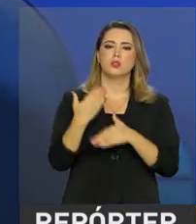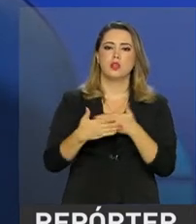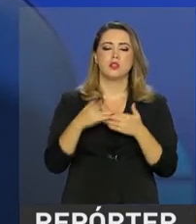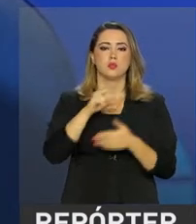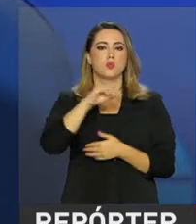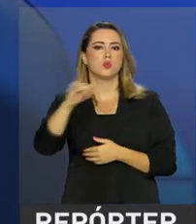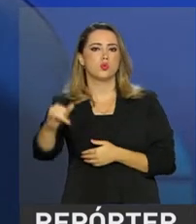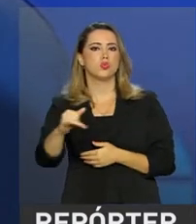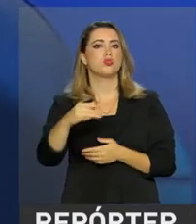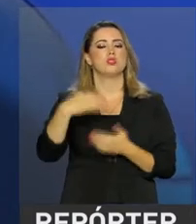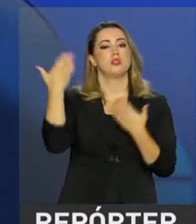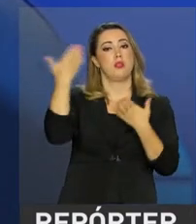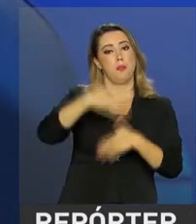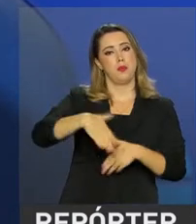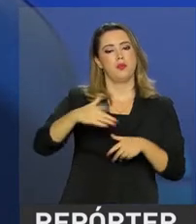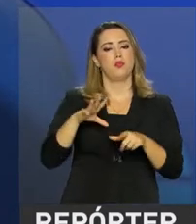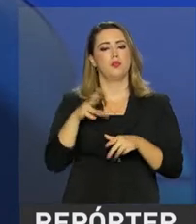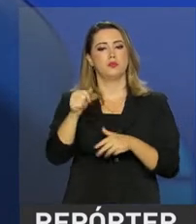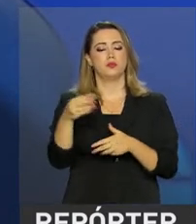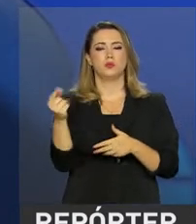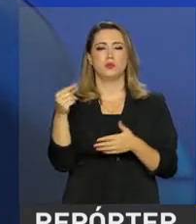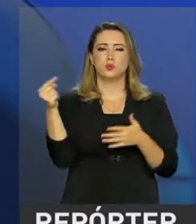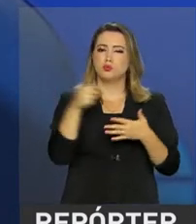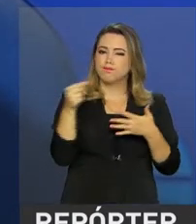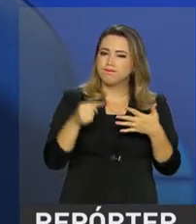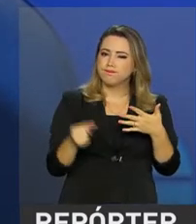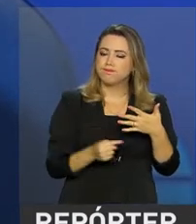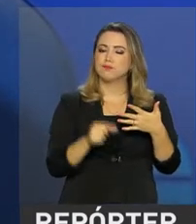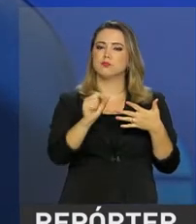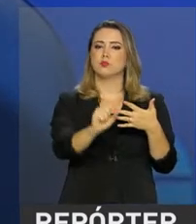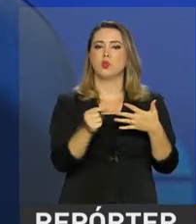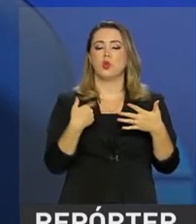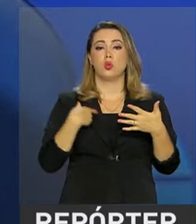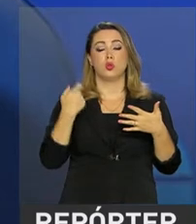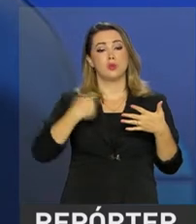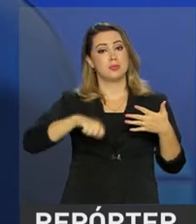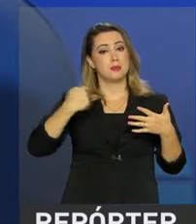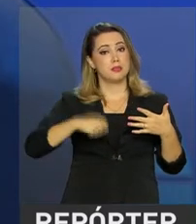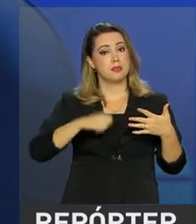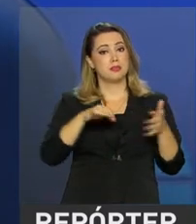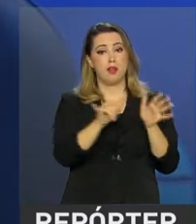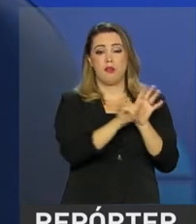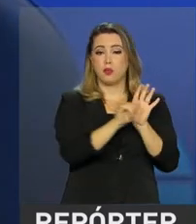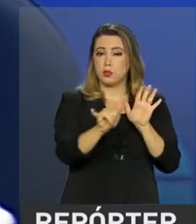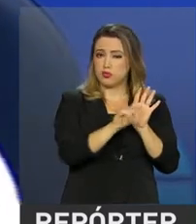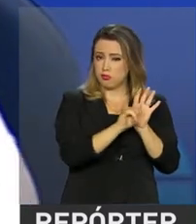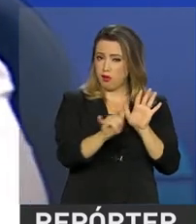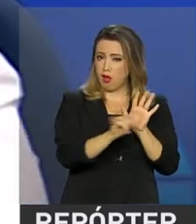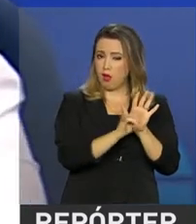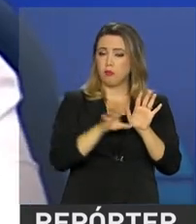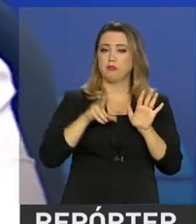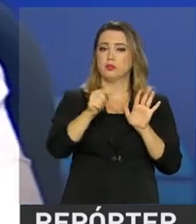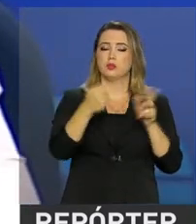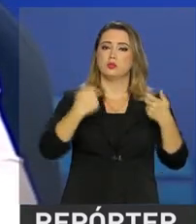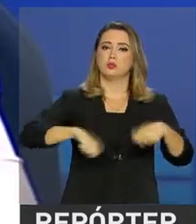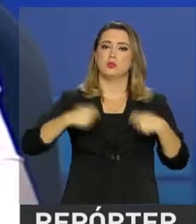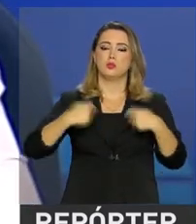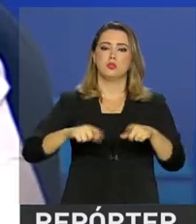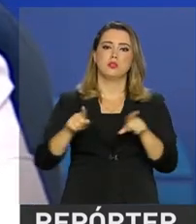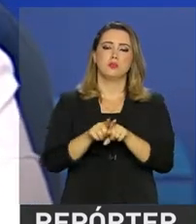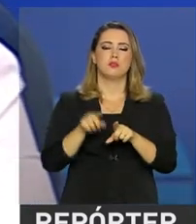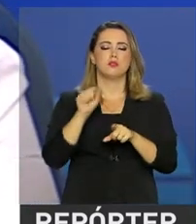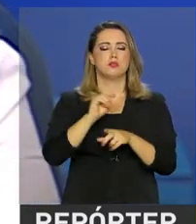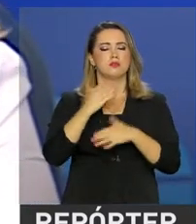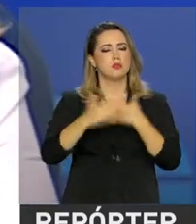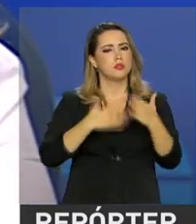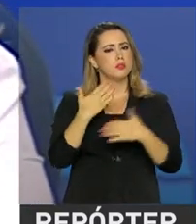datas, todos os itens do edital e tudo que era necessário do ponto de